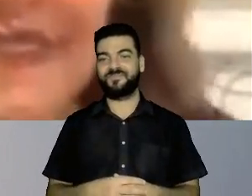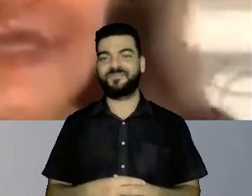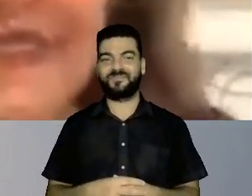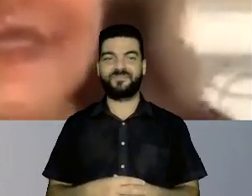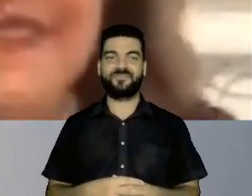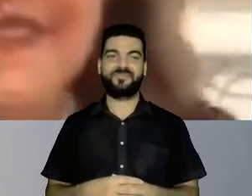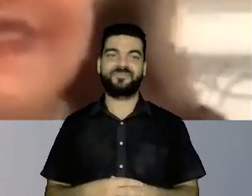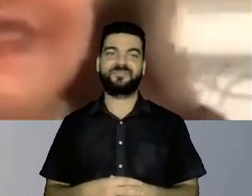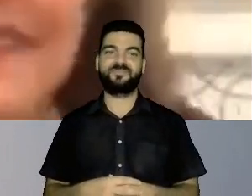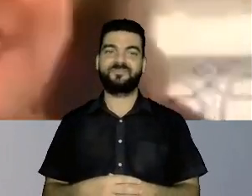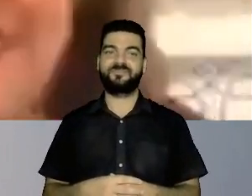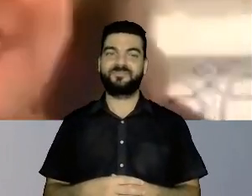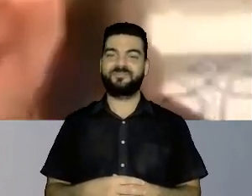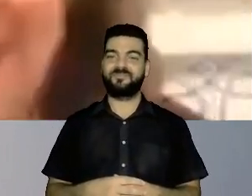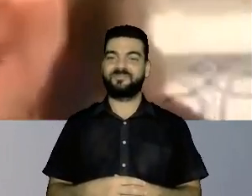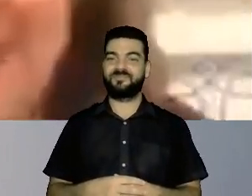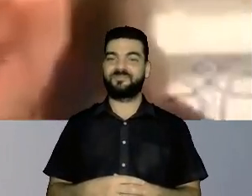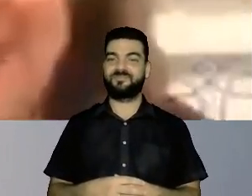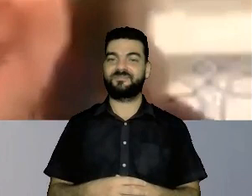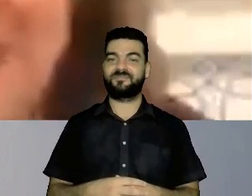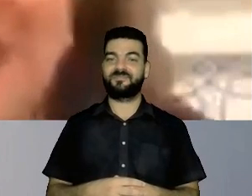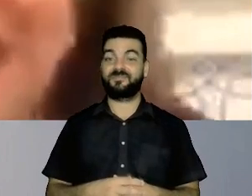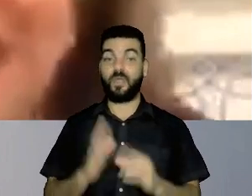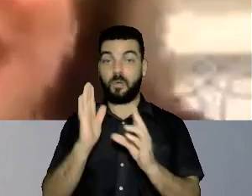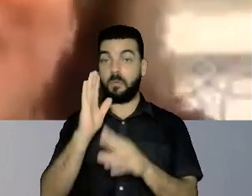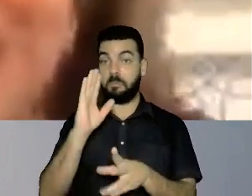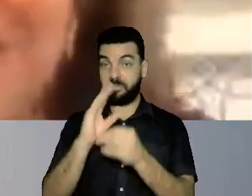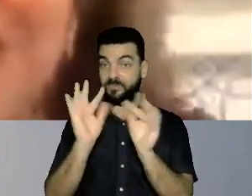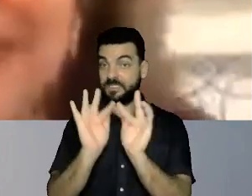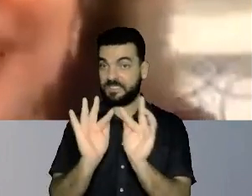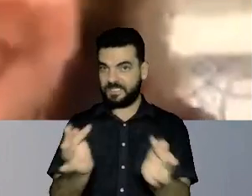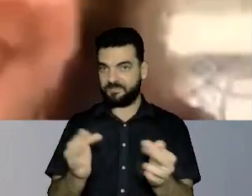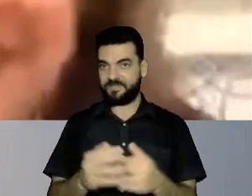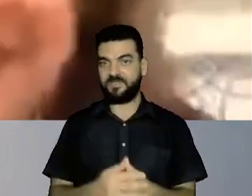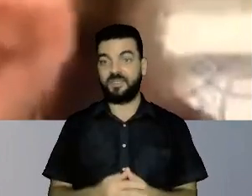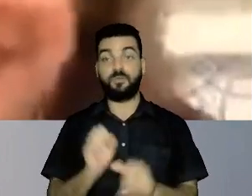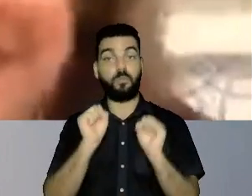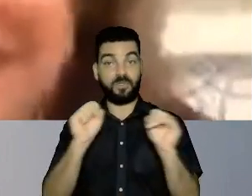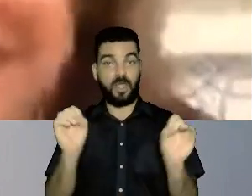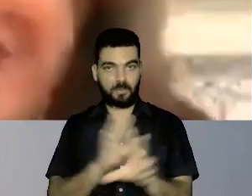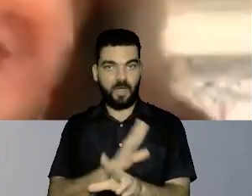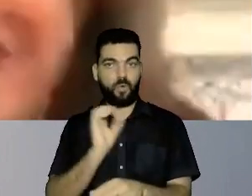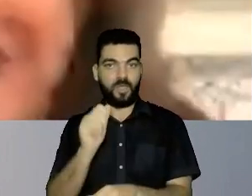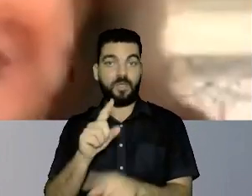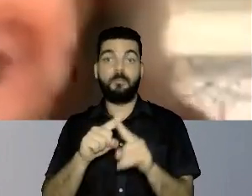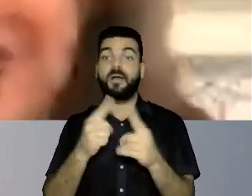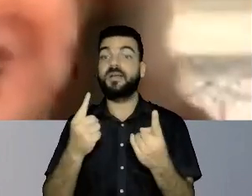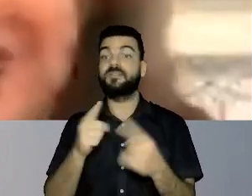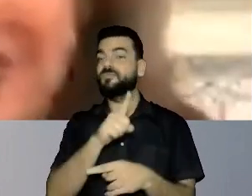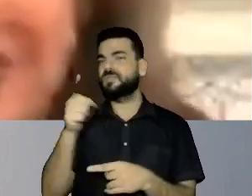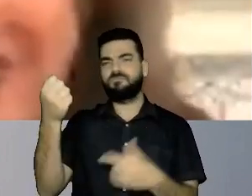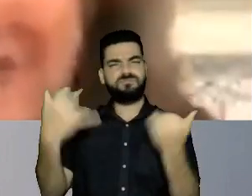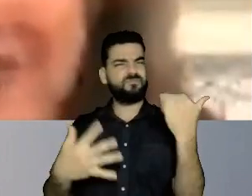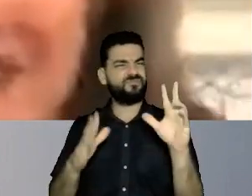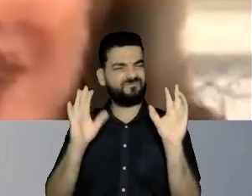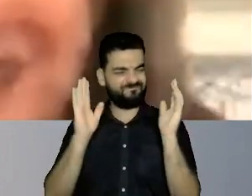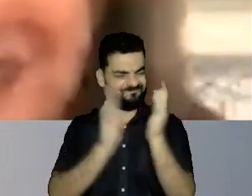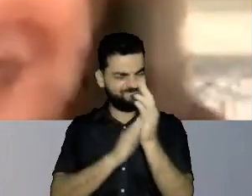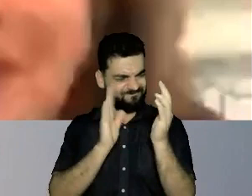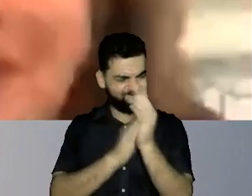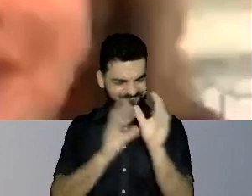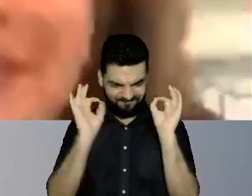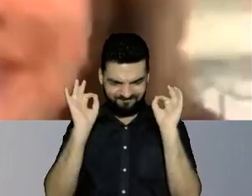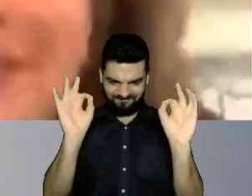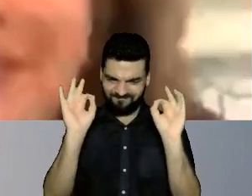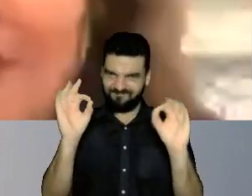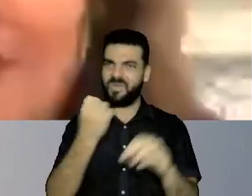fico receoso do tempo. Né? A conversa eu só queria complementar, boa, né? Isso, Vlad, só